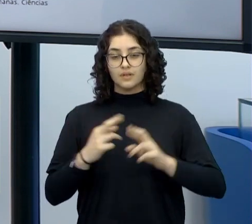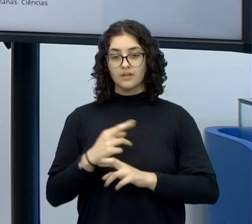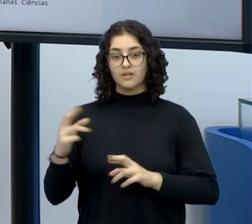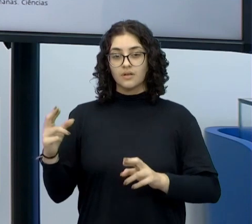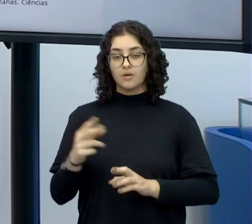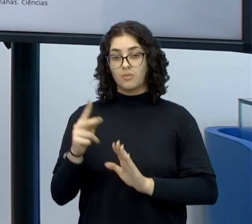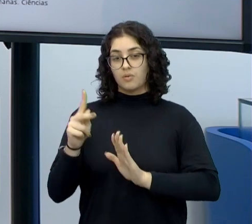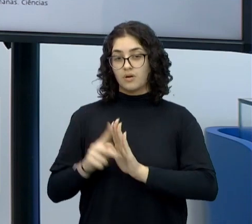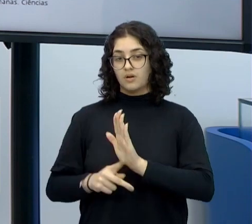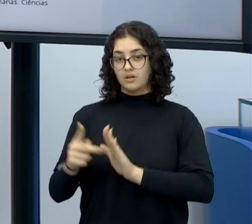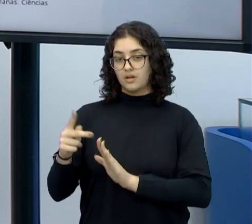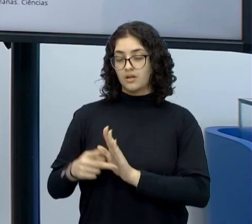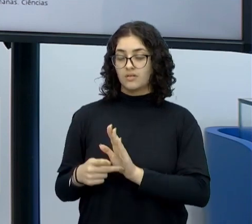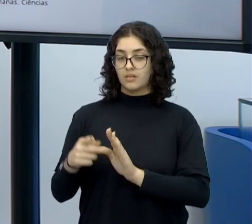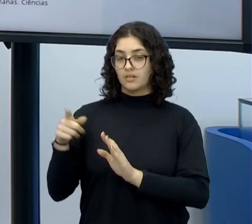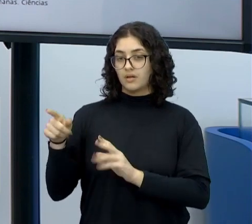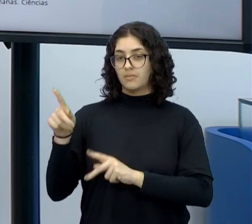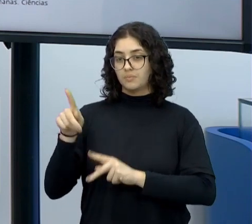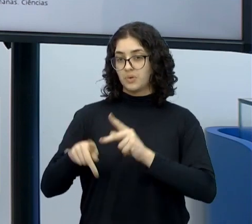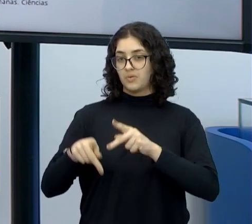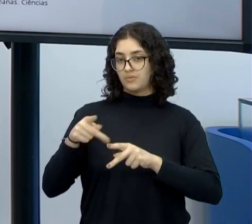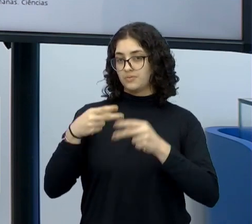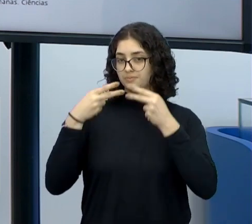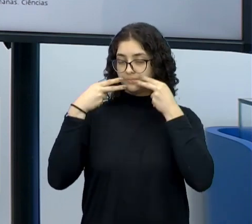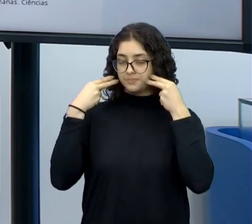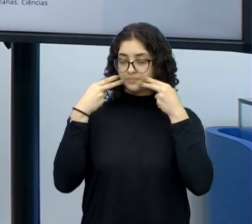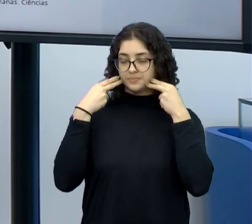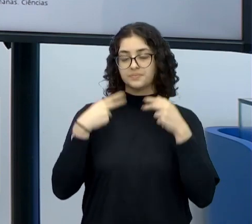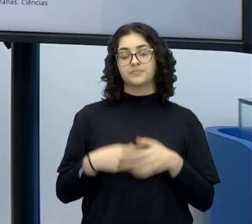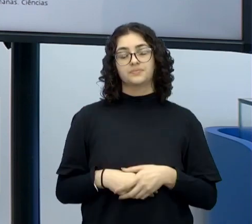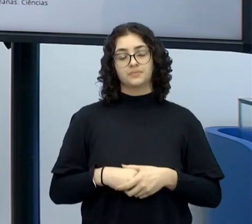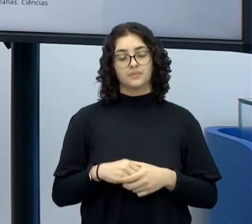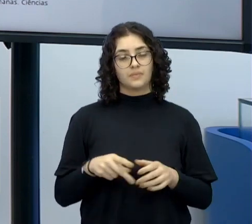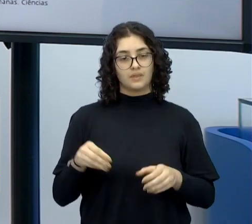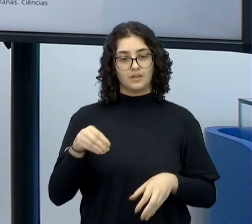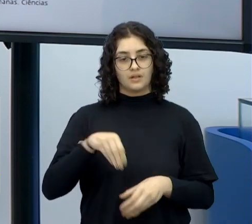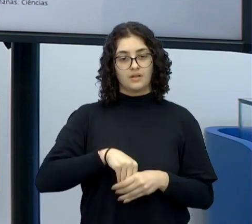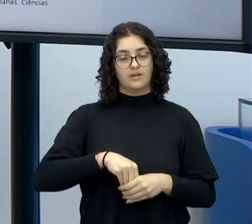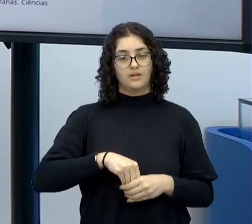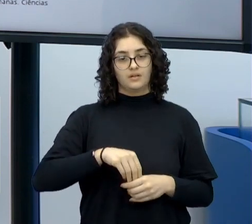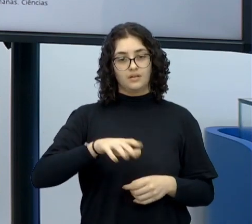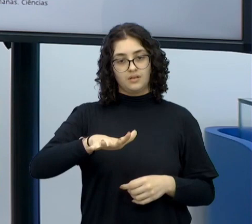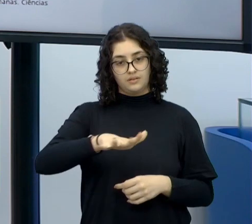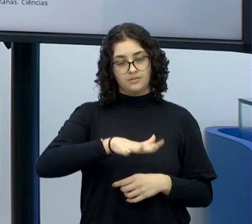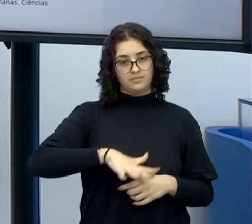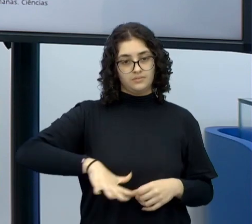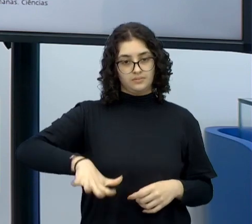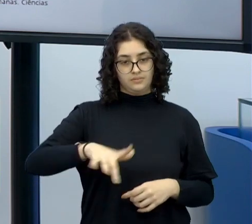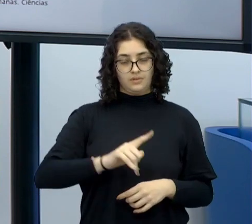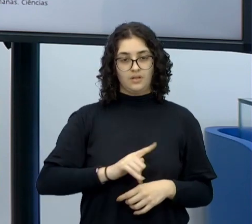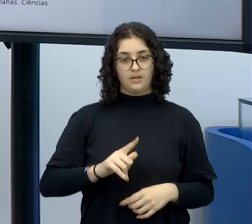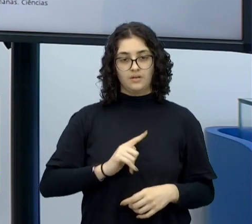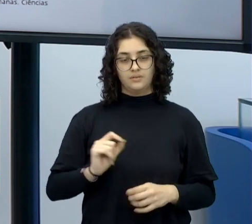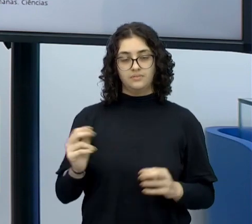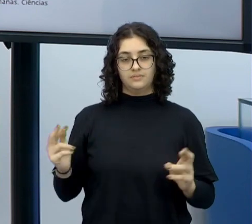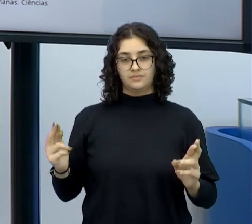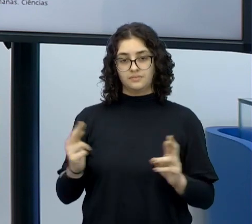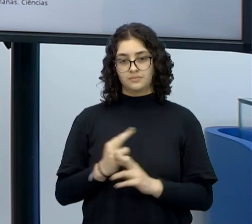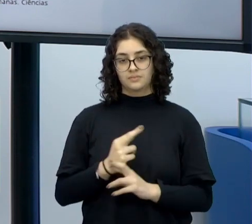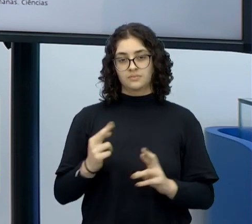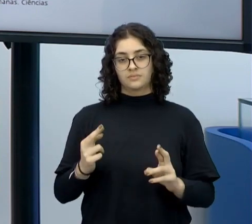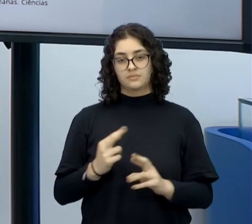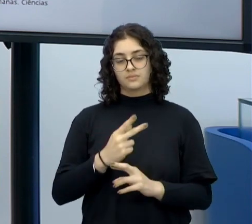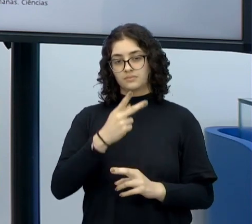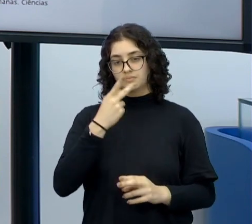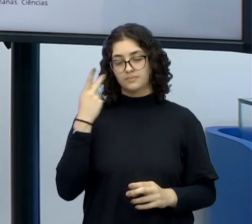para os povos originários? Nós temos dentro do Senado, também na parte legislativa, algo relacionado à questão dos